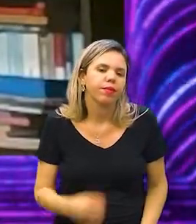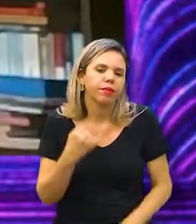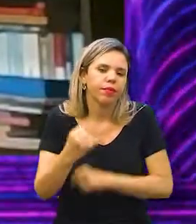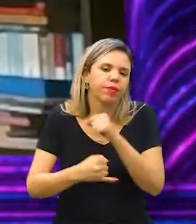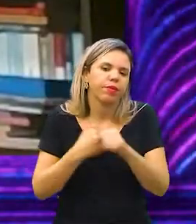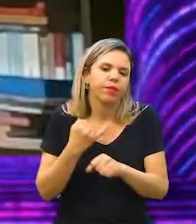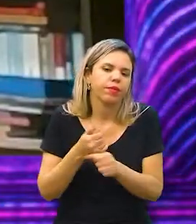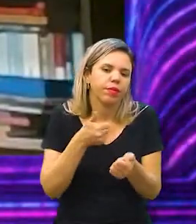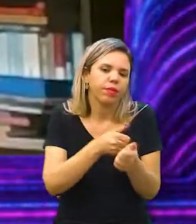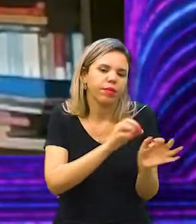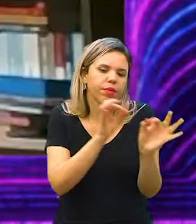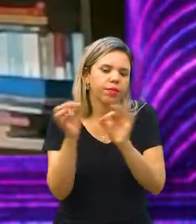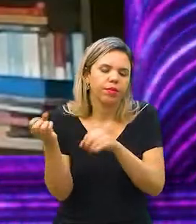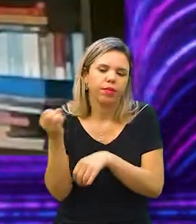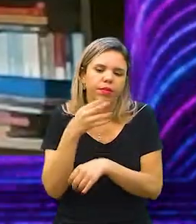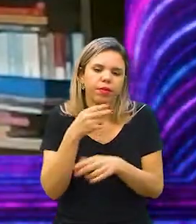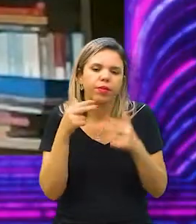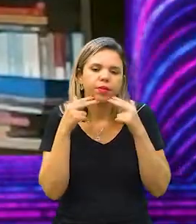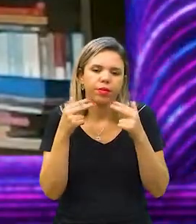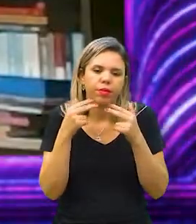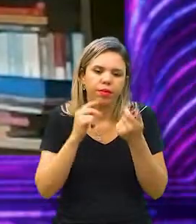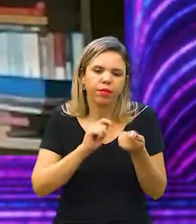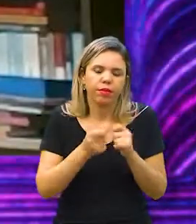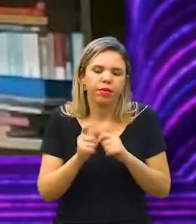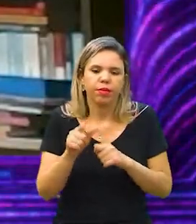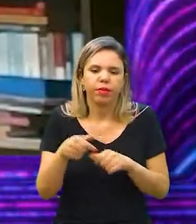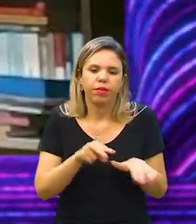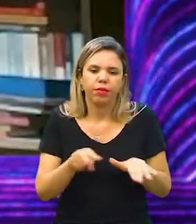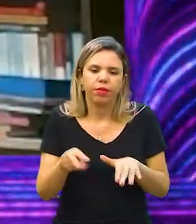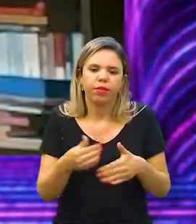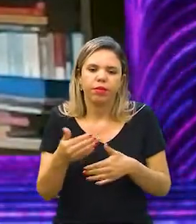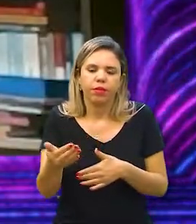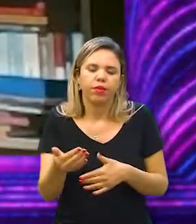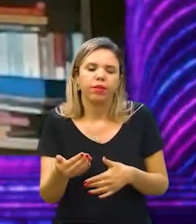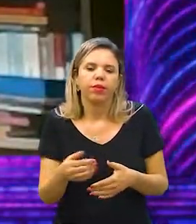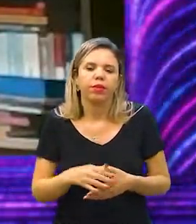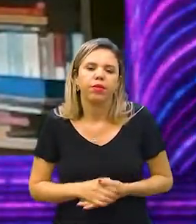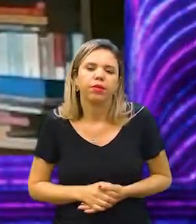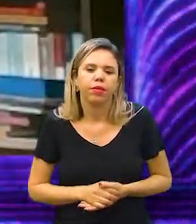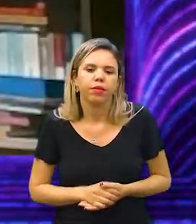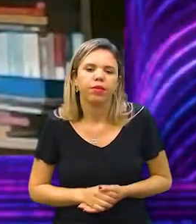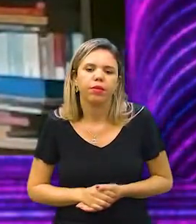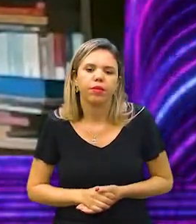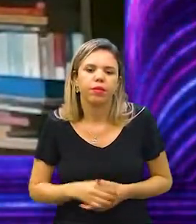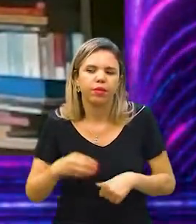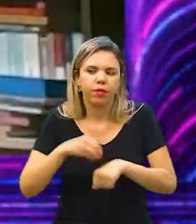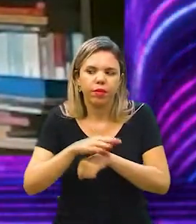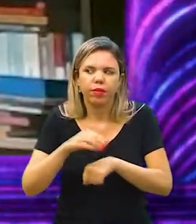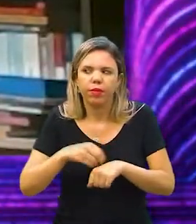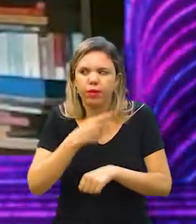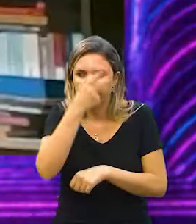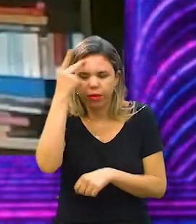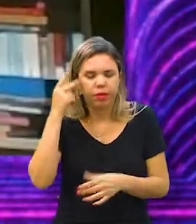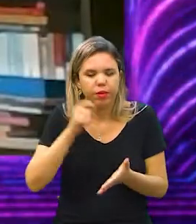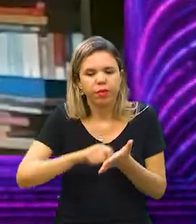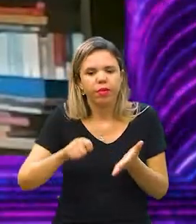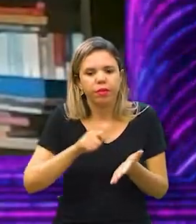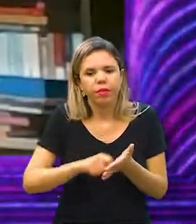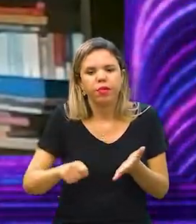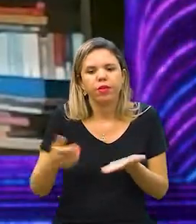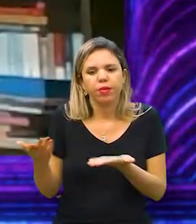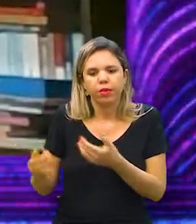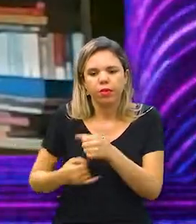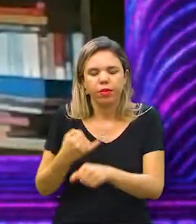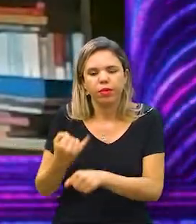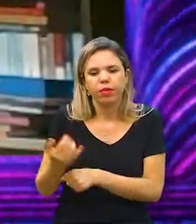vocês podem acompanhar algumas novidades. A gente vai estar habilitando daqui a uma semana a newsletter, Então, eu vou passar para quem for assinante da